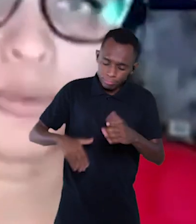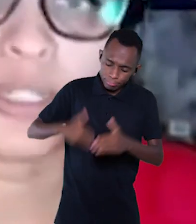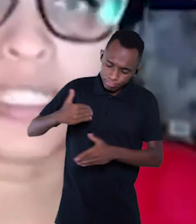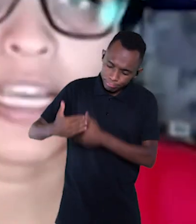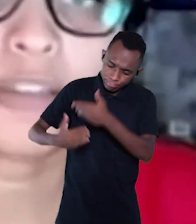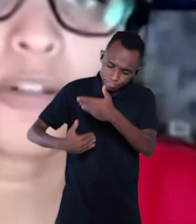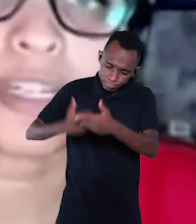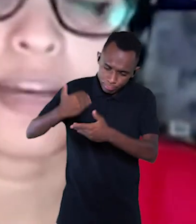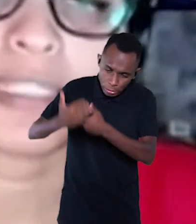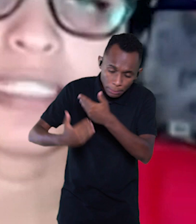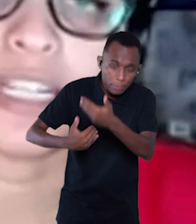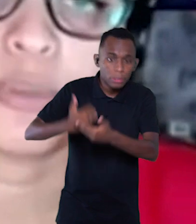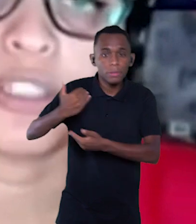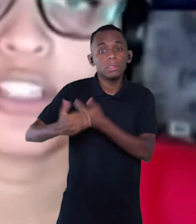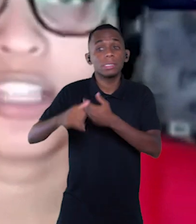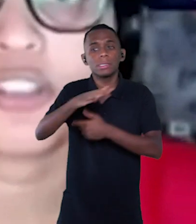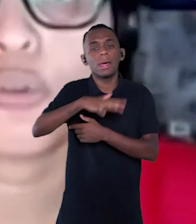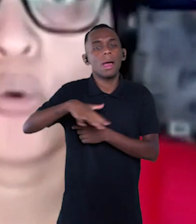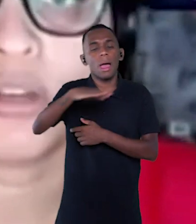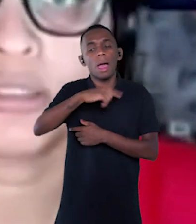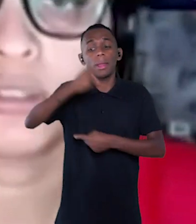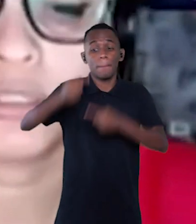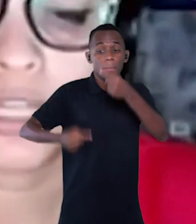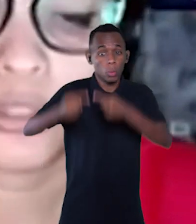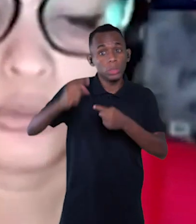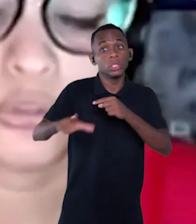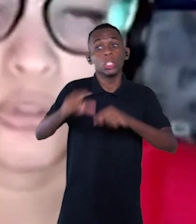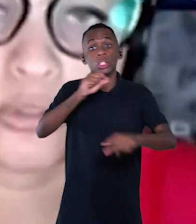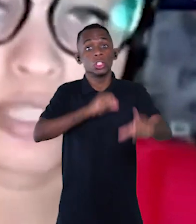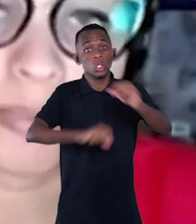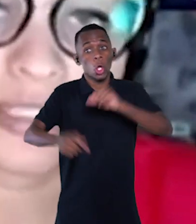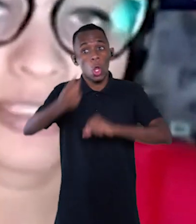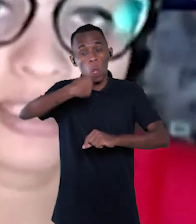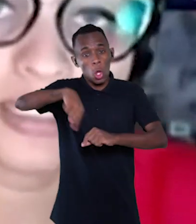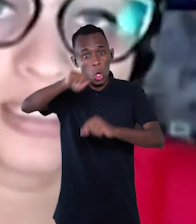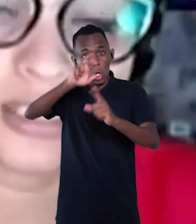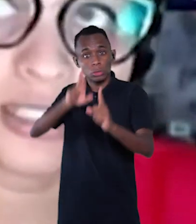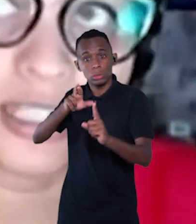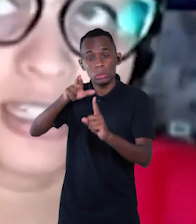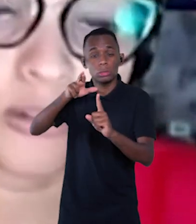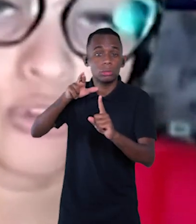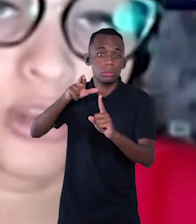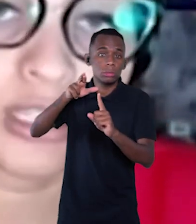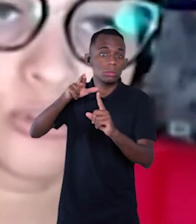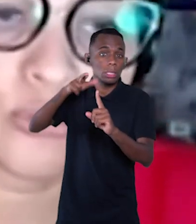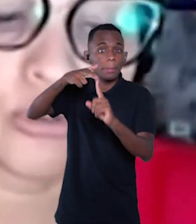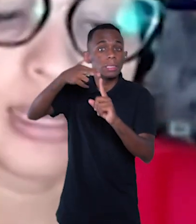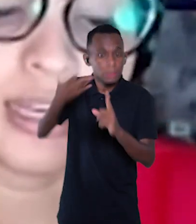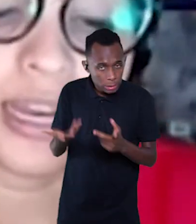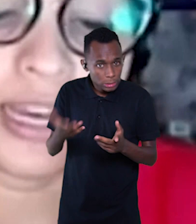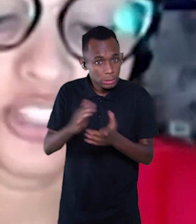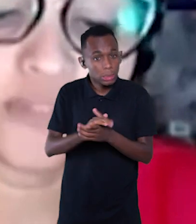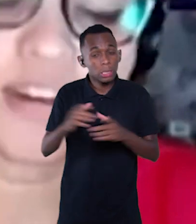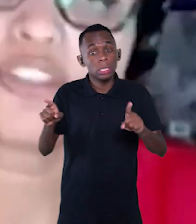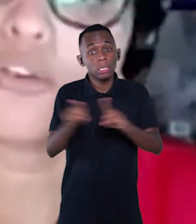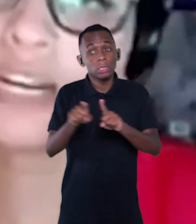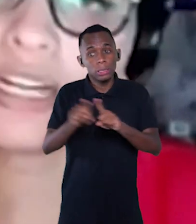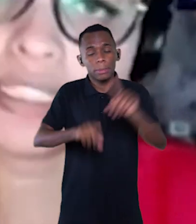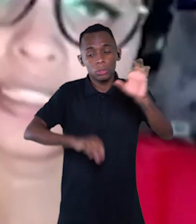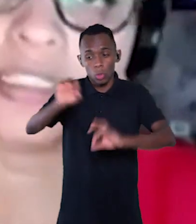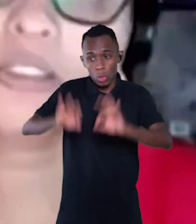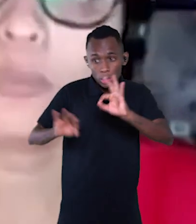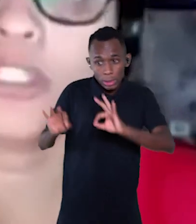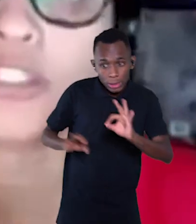pouquinhos amadurecendo a nossa capacidade política na escolha dos nossos representantes, e não só isso, a gente vá